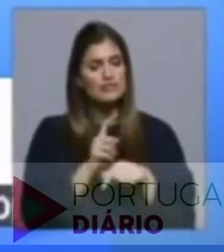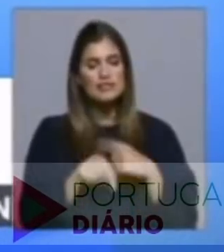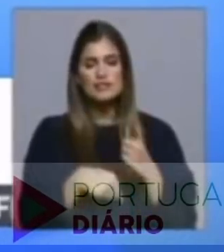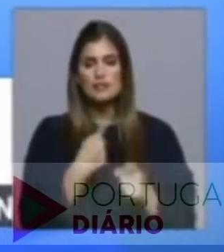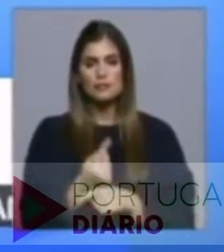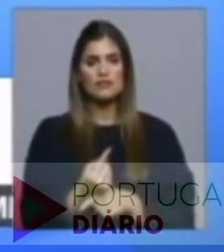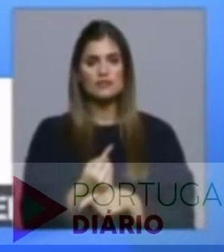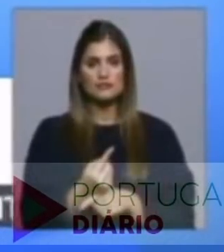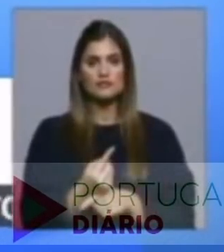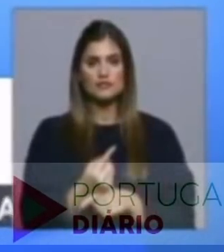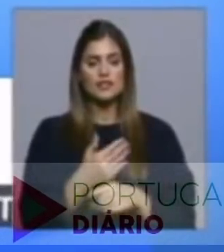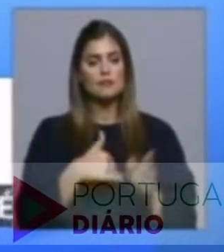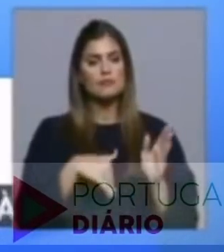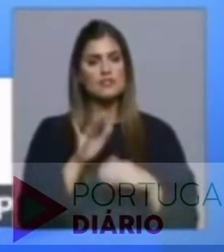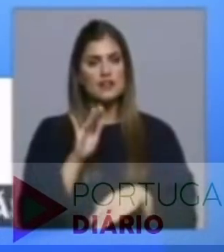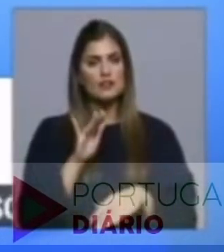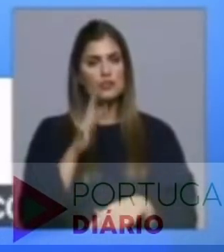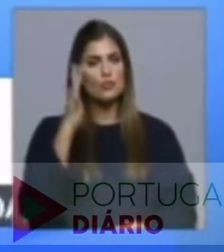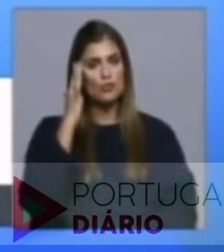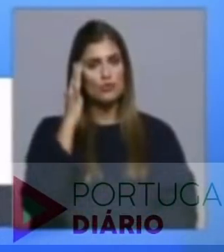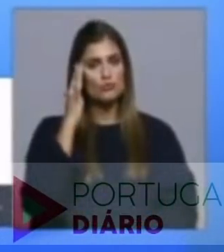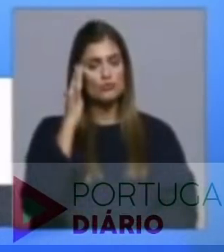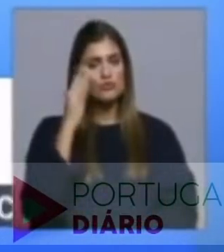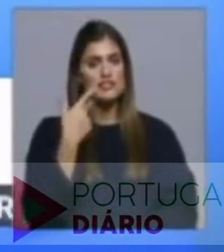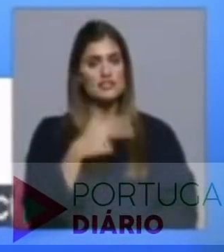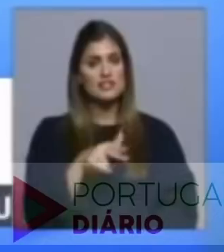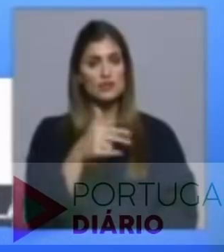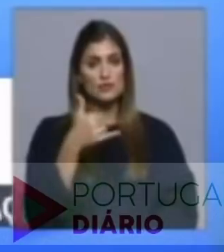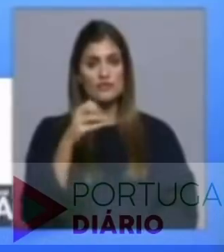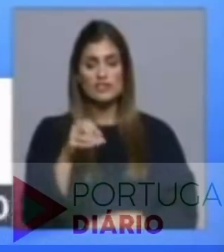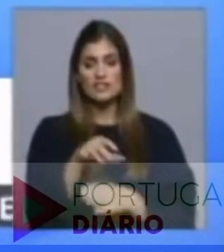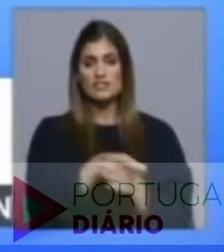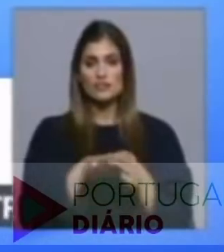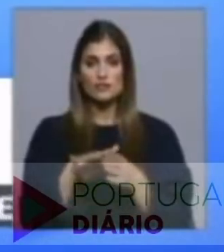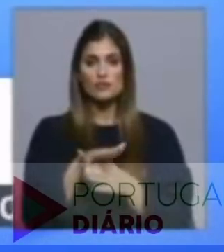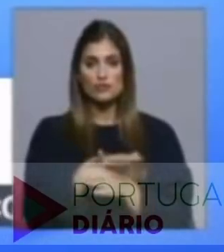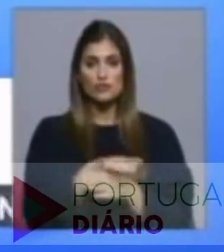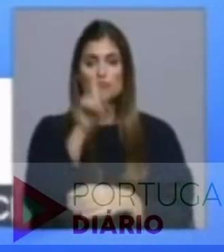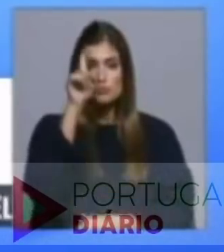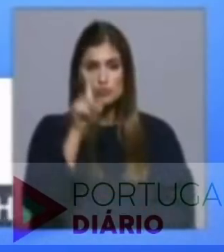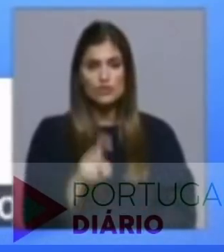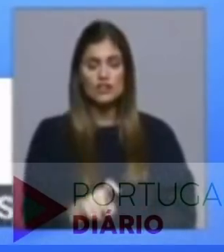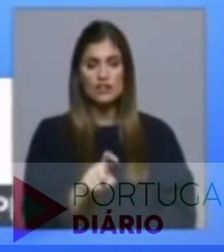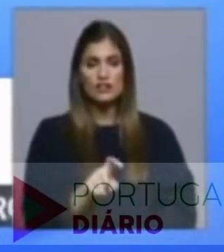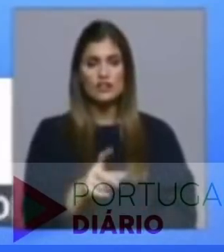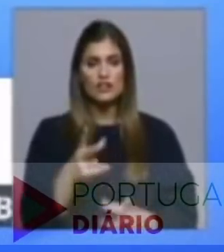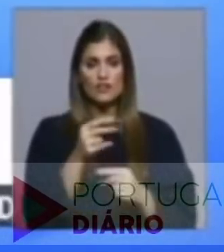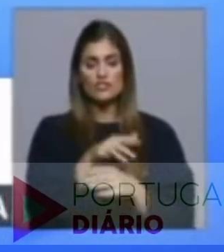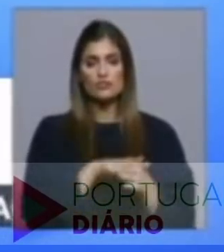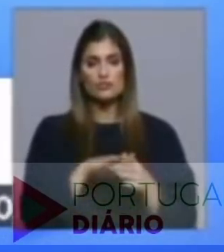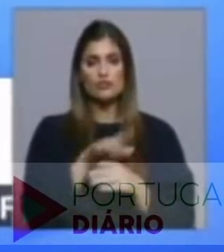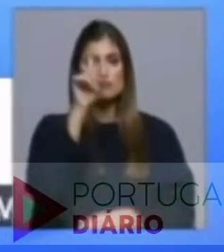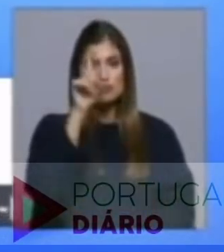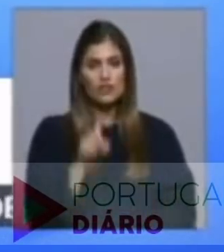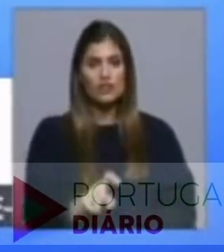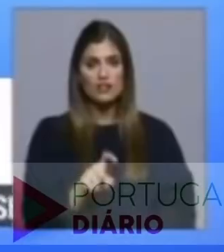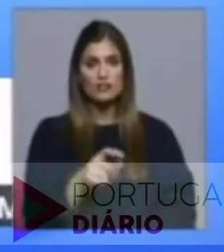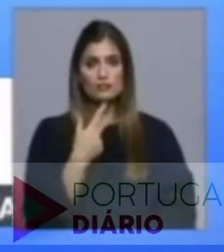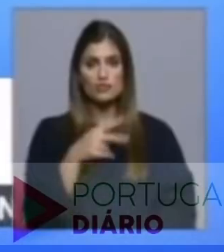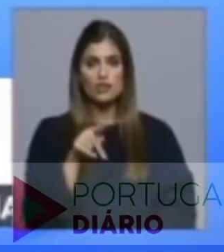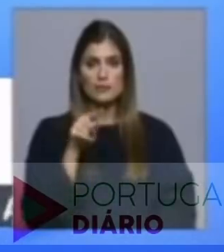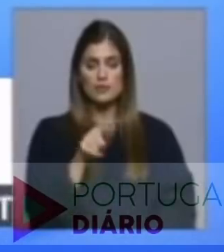que ultrapassarmos o número de 120 casos por dia, novos casos por dia por 100